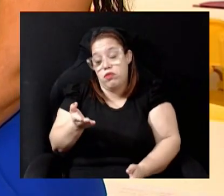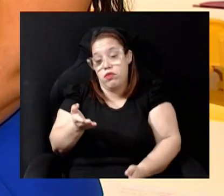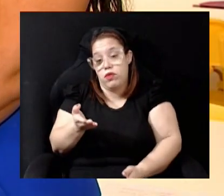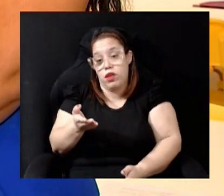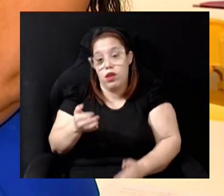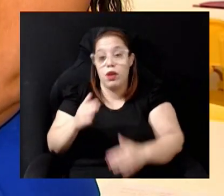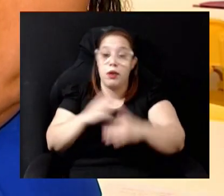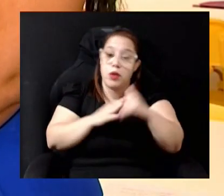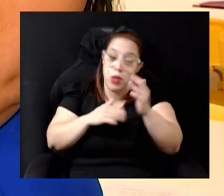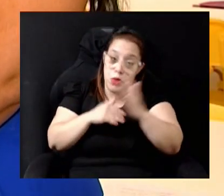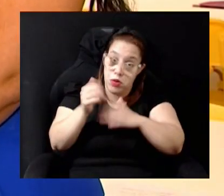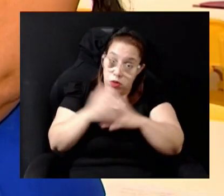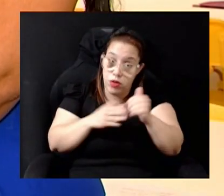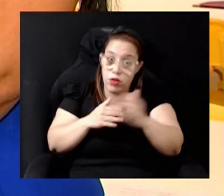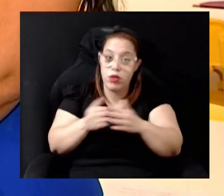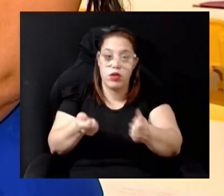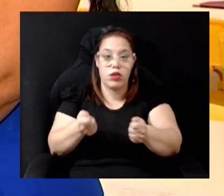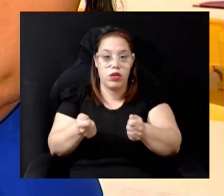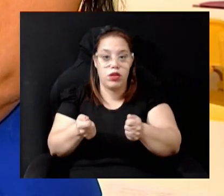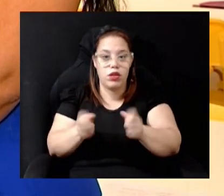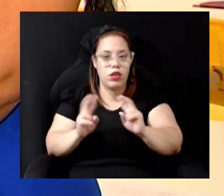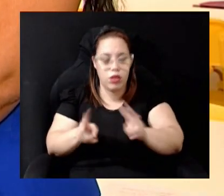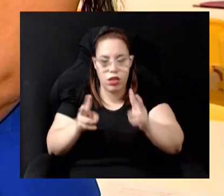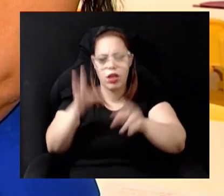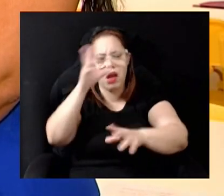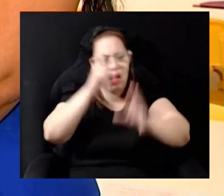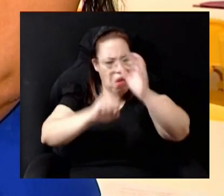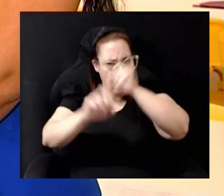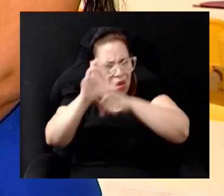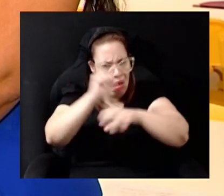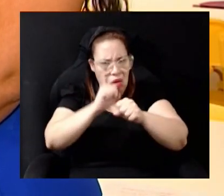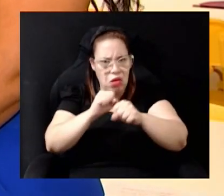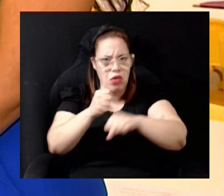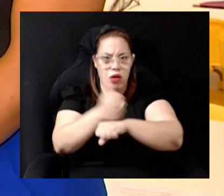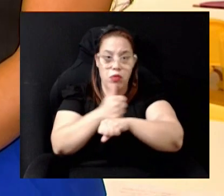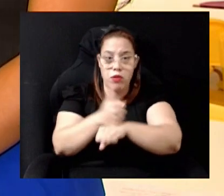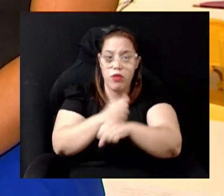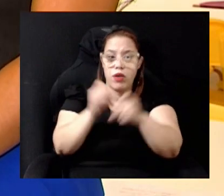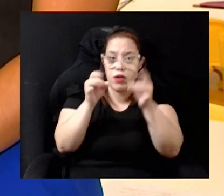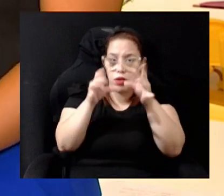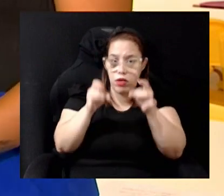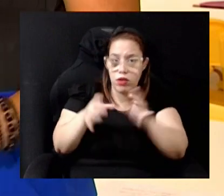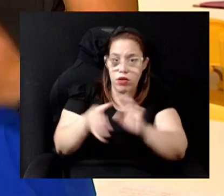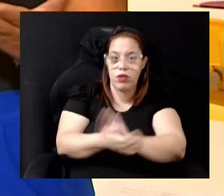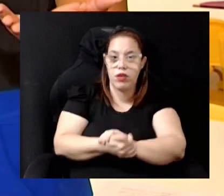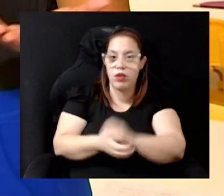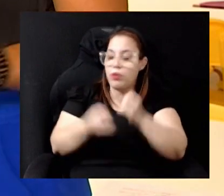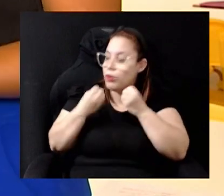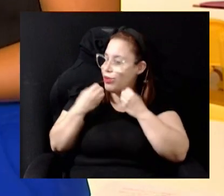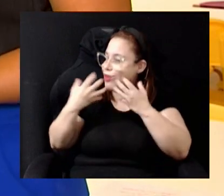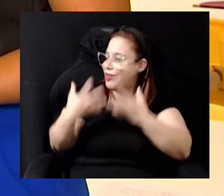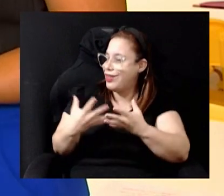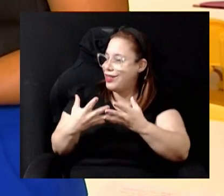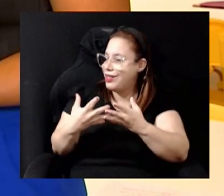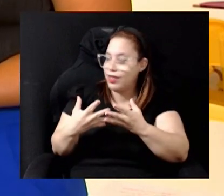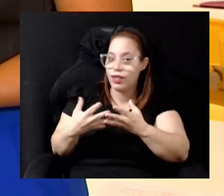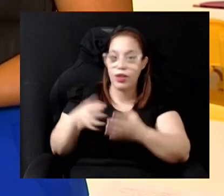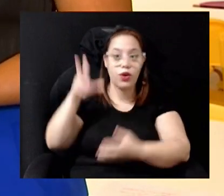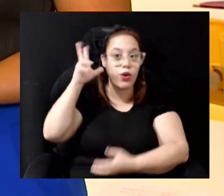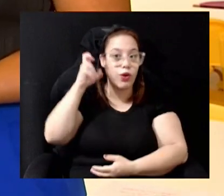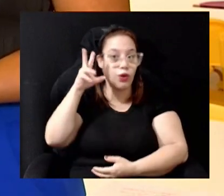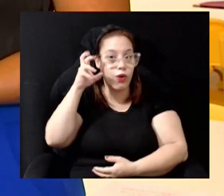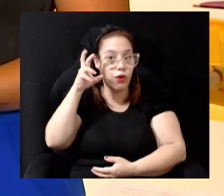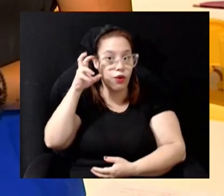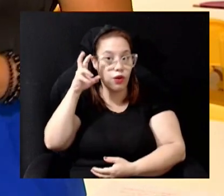Que exige estar em constante aprendizado, que exige informação específica e tudo mais. Né? Muito bem, você ouviu um pouquinho sobre